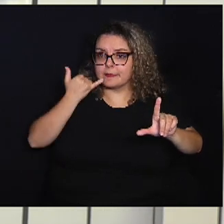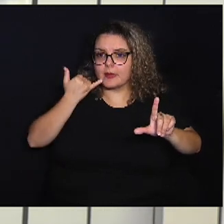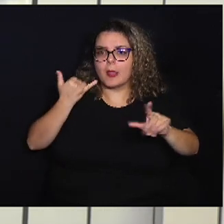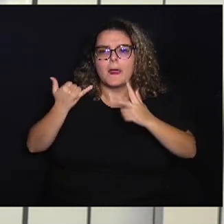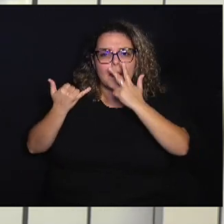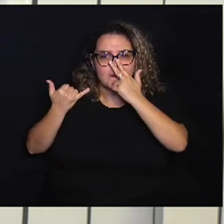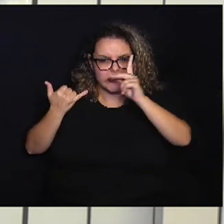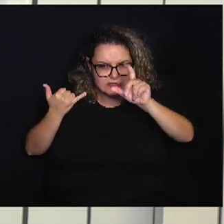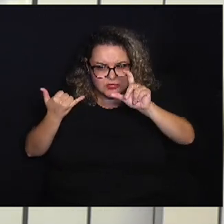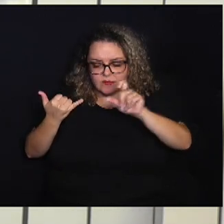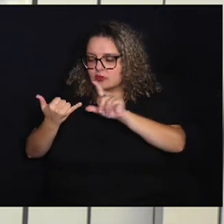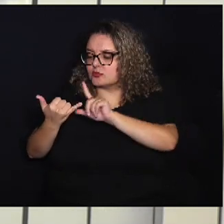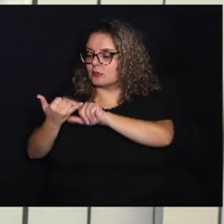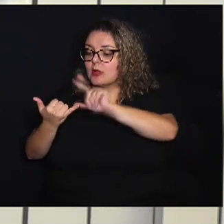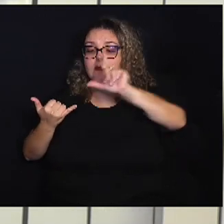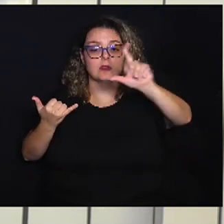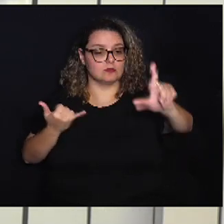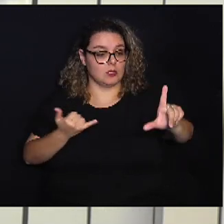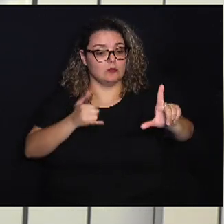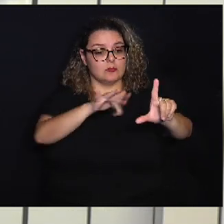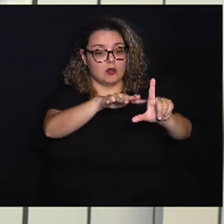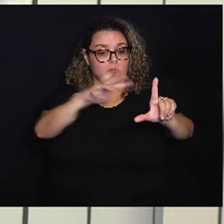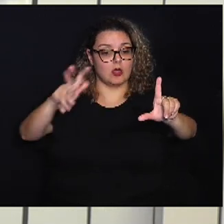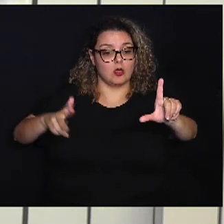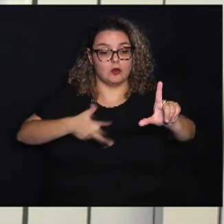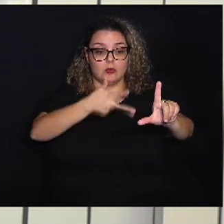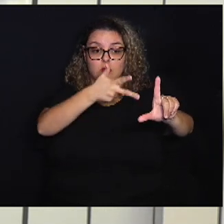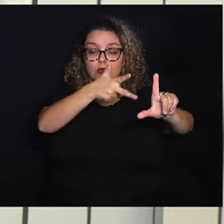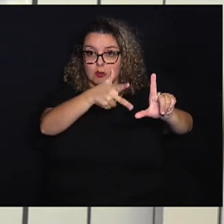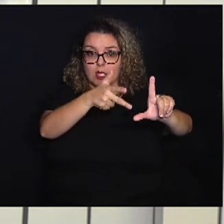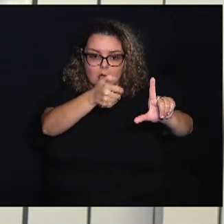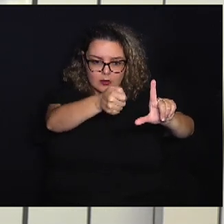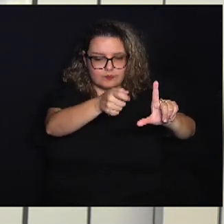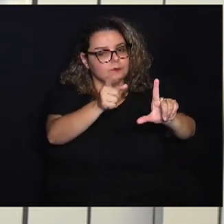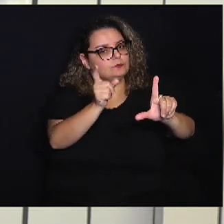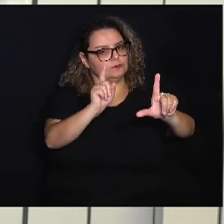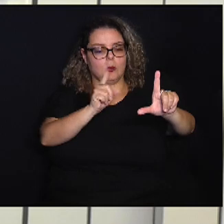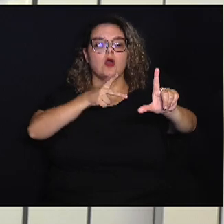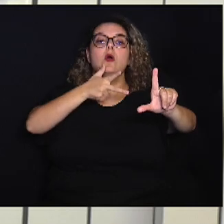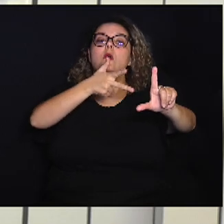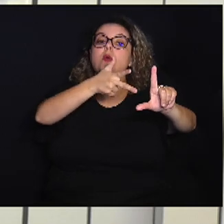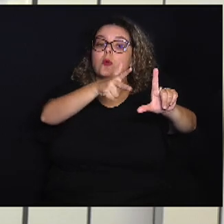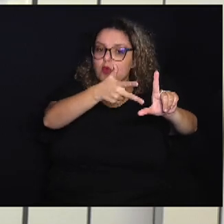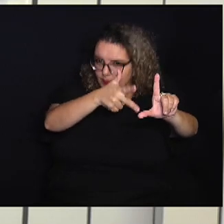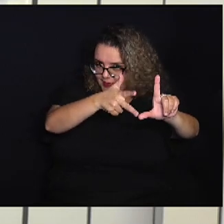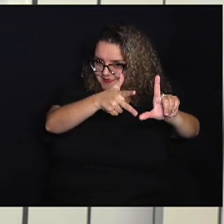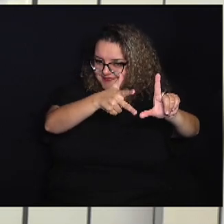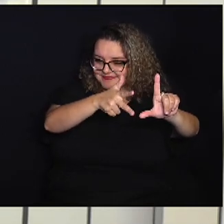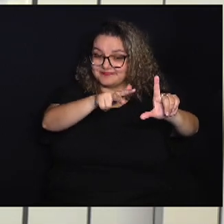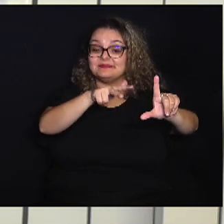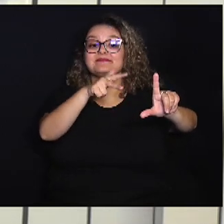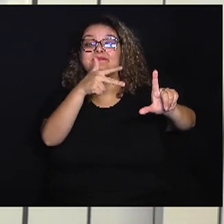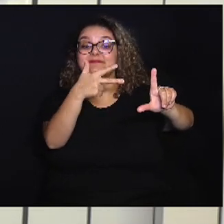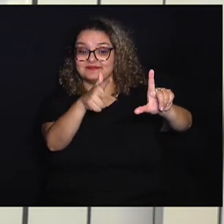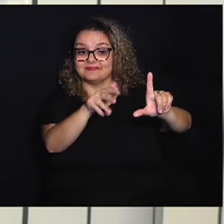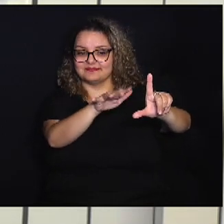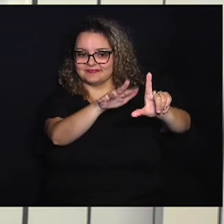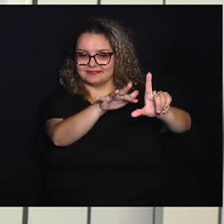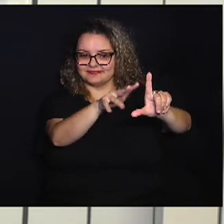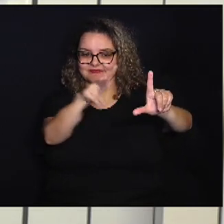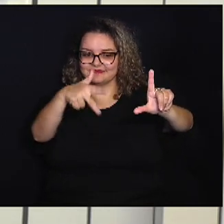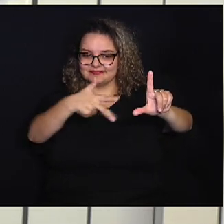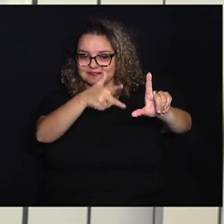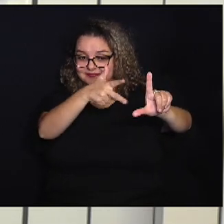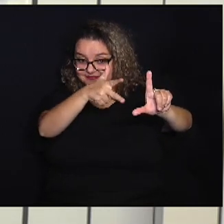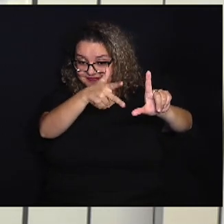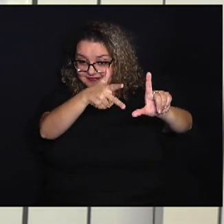a câmera como se fosse tirar uma foto e você vai apontar aqui, ó, para este QR Code. Com a câmera do seu celular apontada para o QR